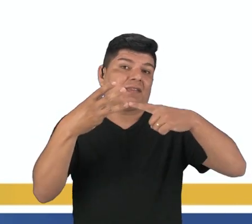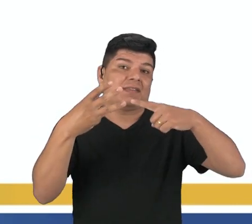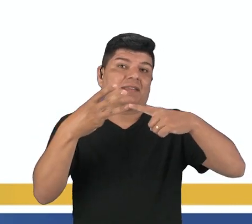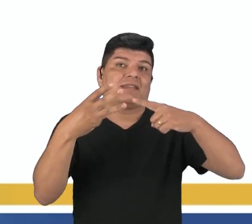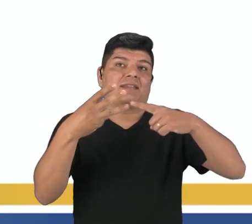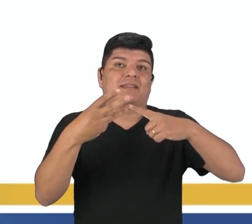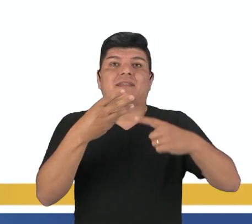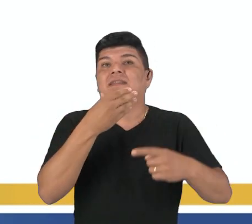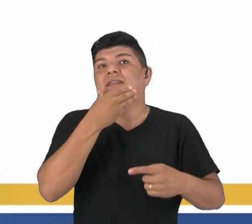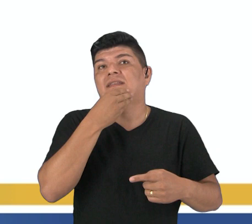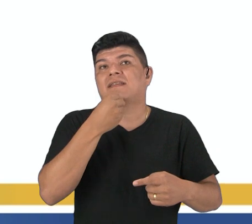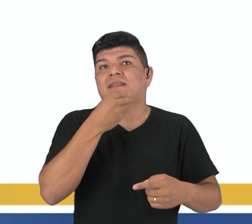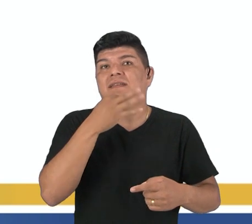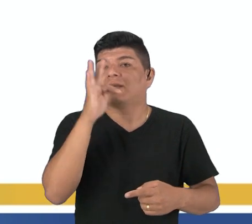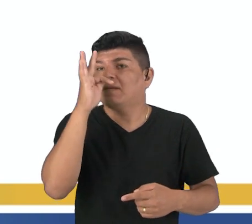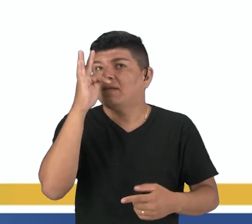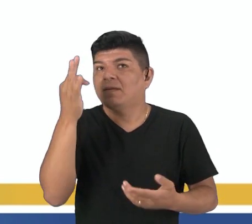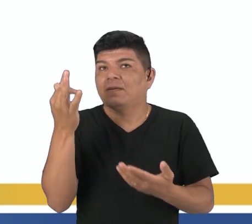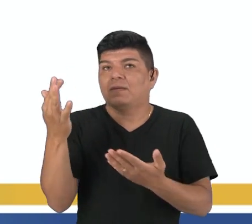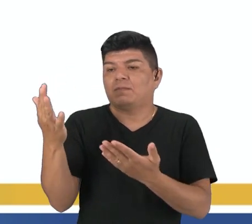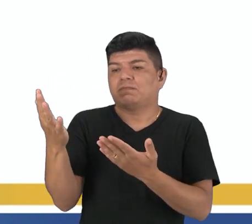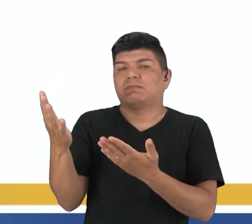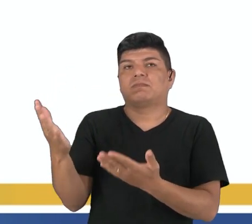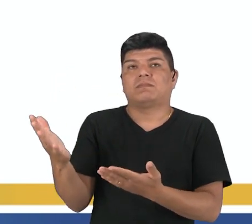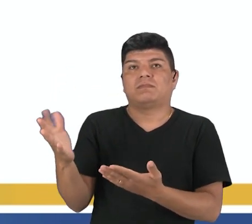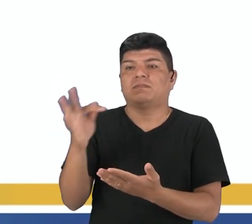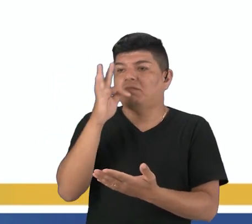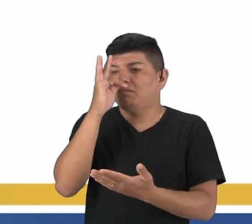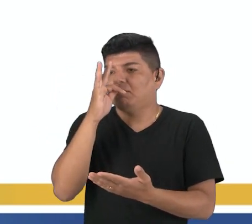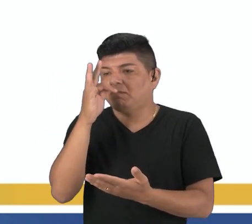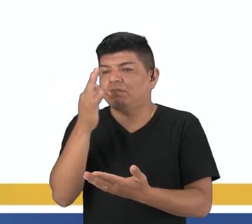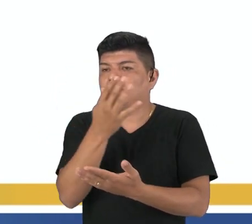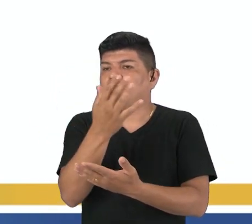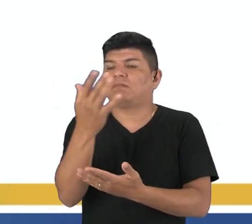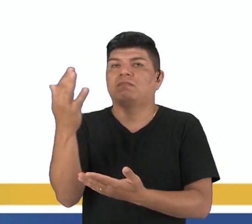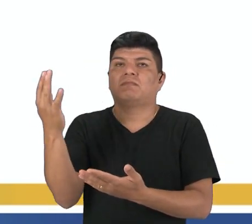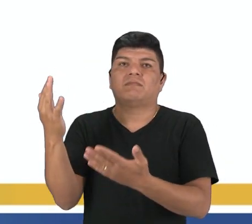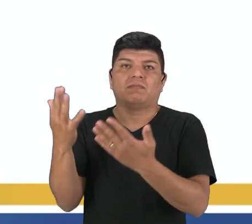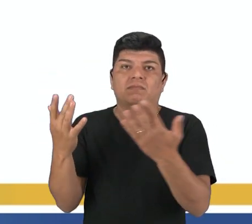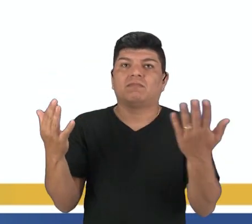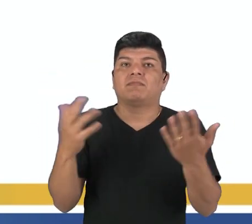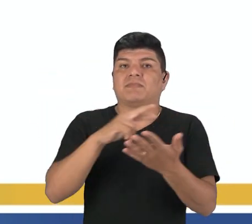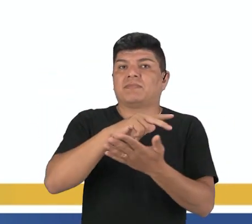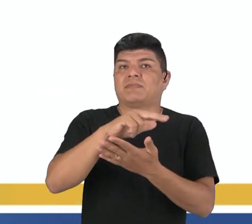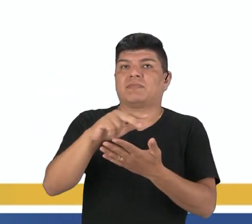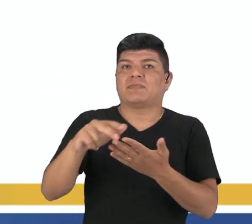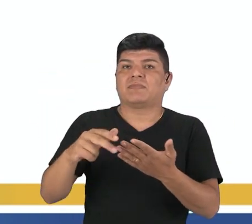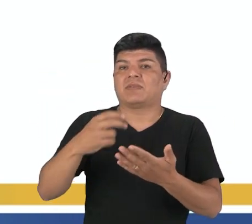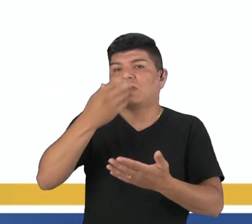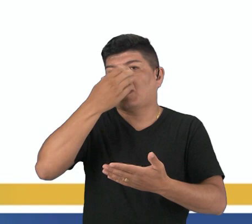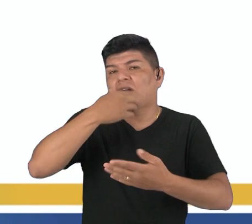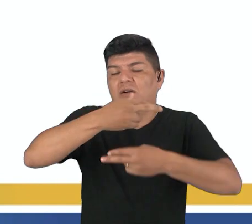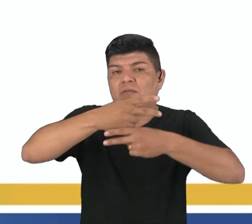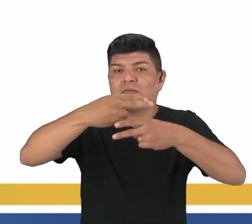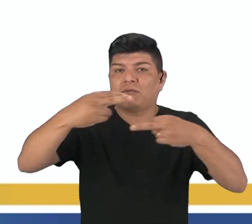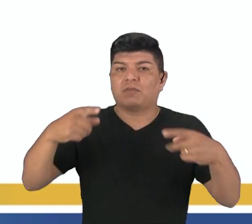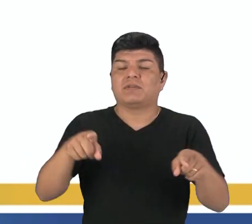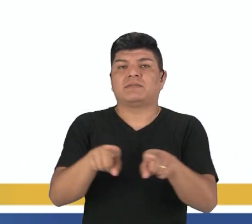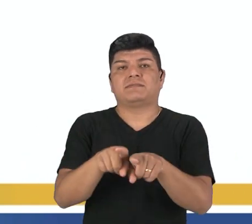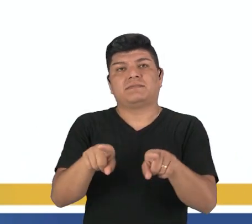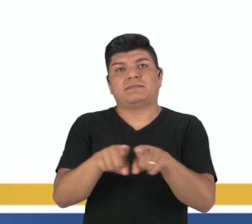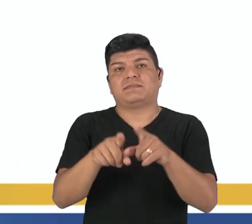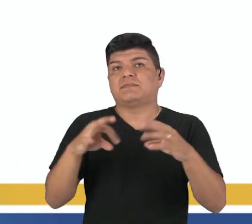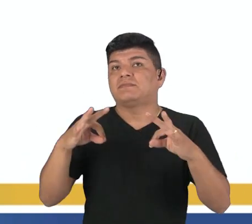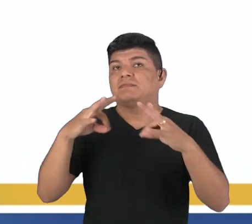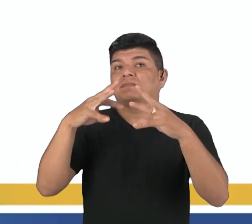personagem diante de uma natureza morta, onde eu tenho plantas, flores, eu tenho frutas. Então, todas elas